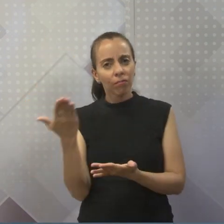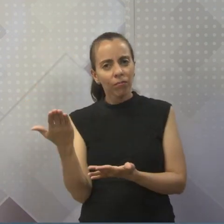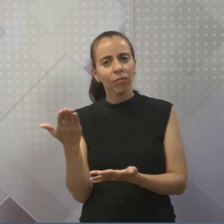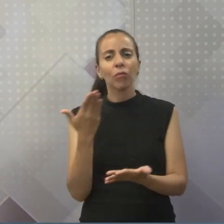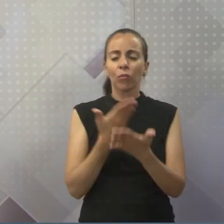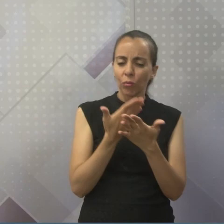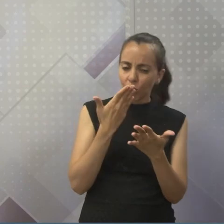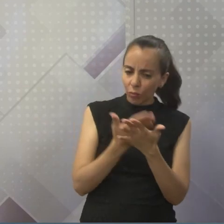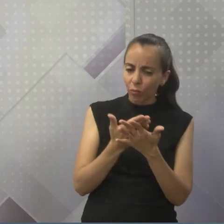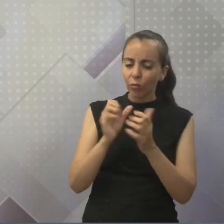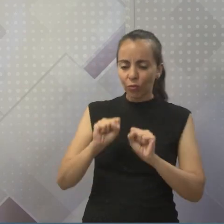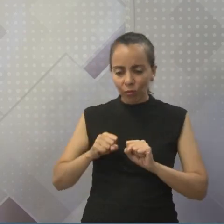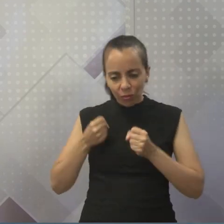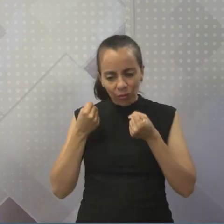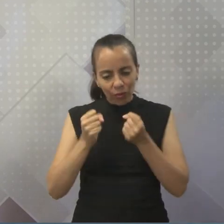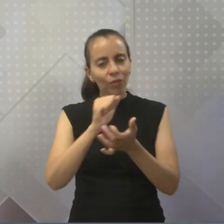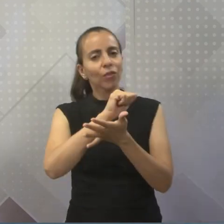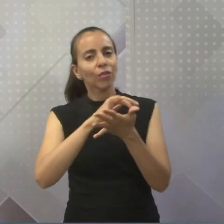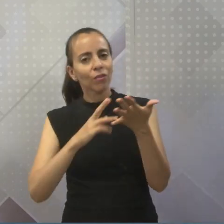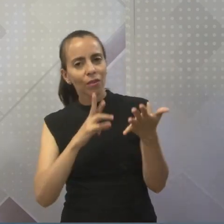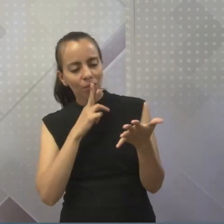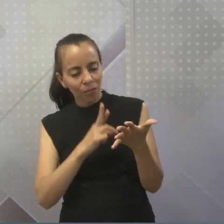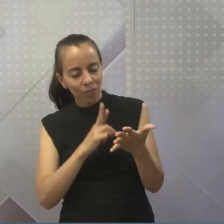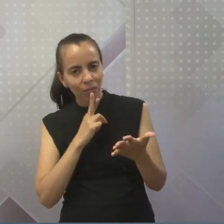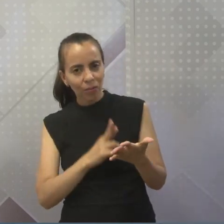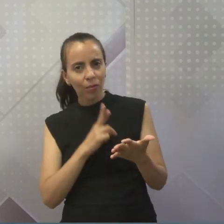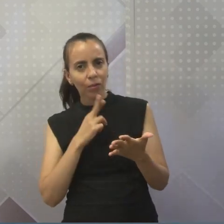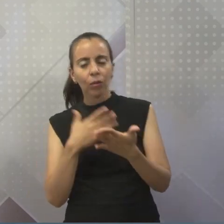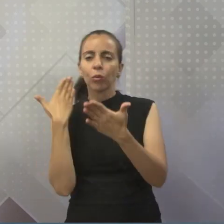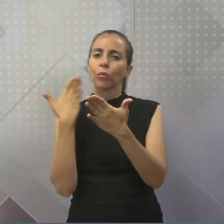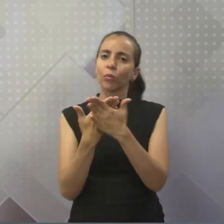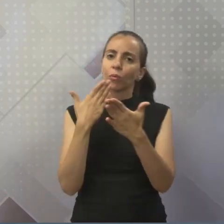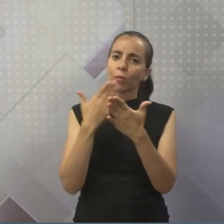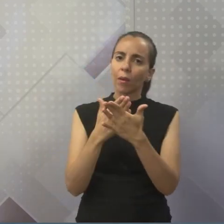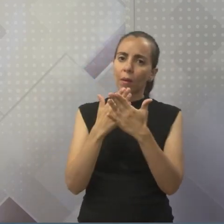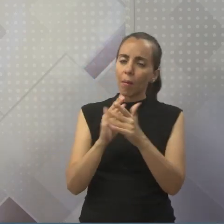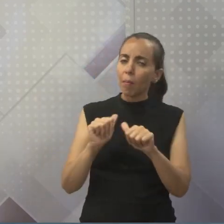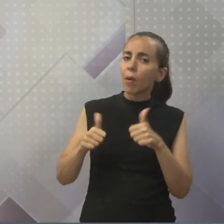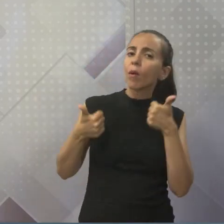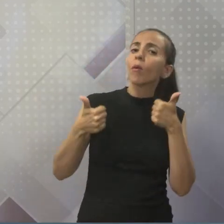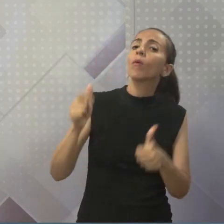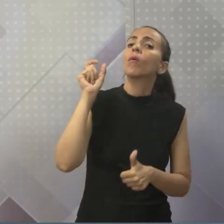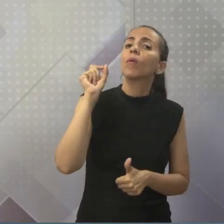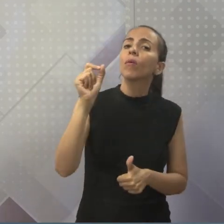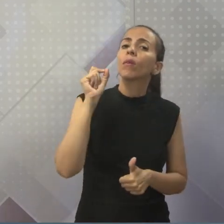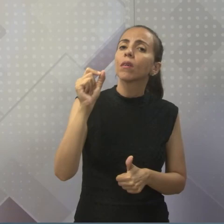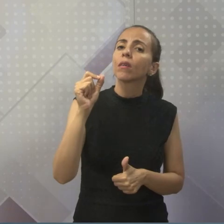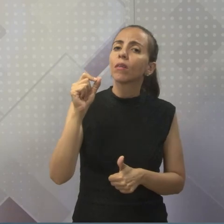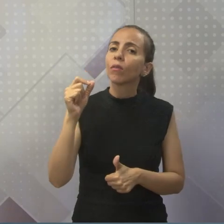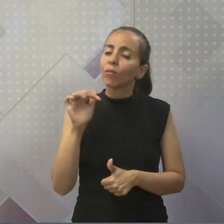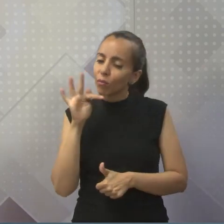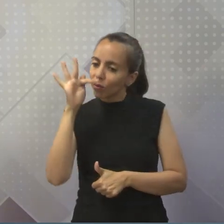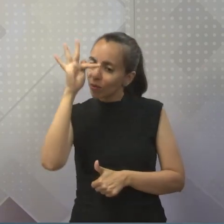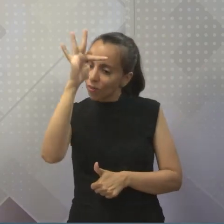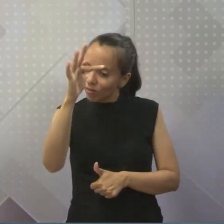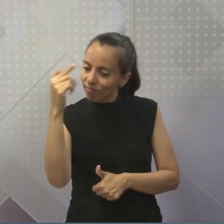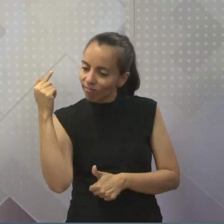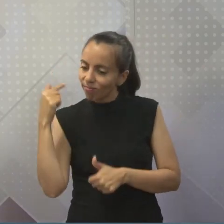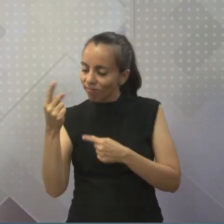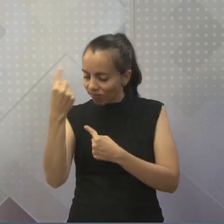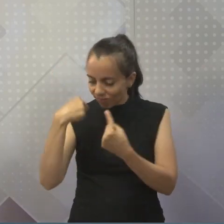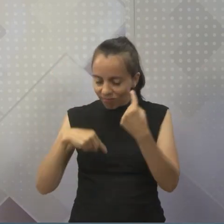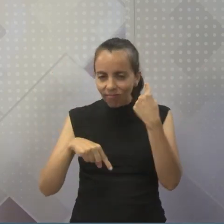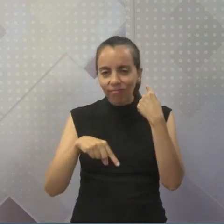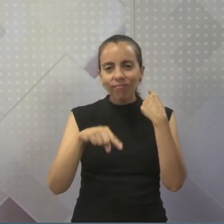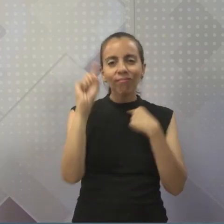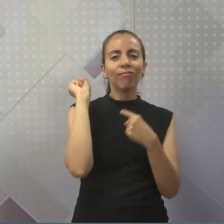suas atividades. Estudar é a melhor forma que a gente tem para garantir um futuro